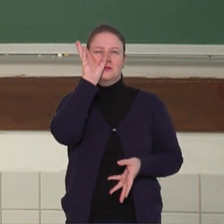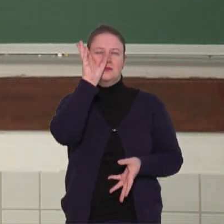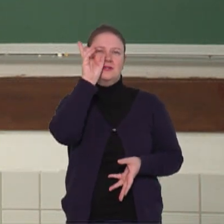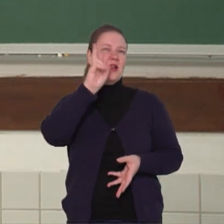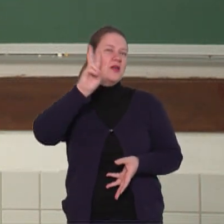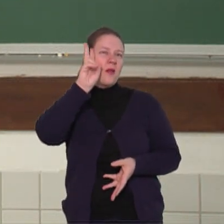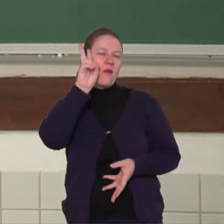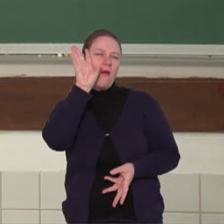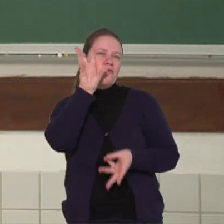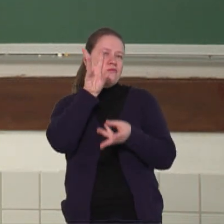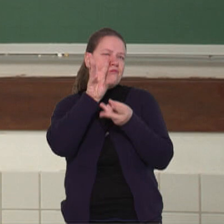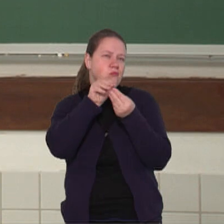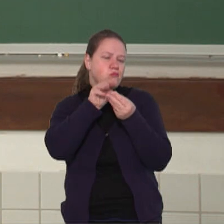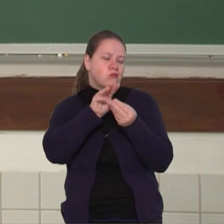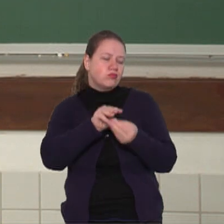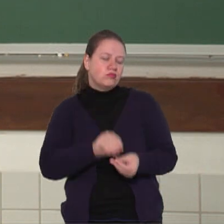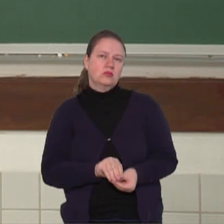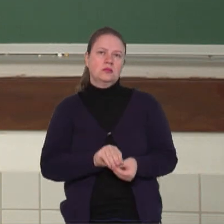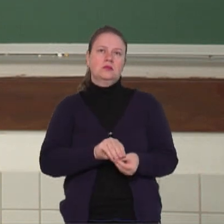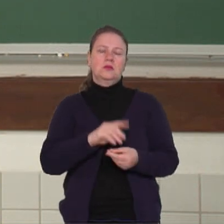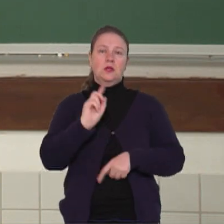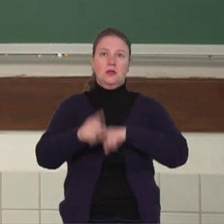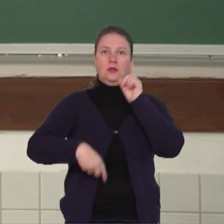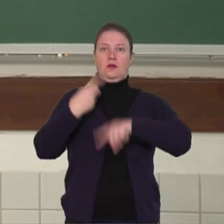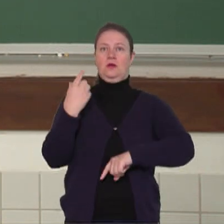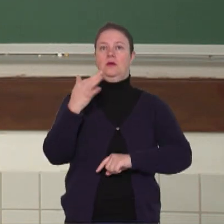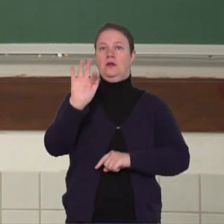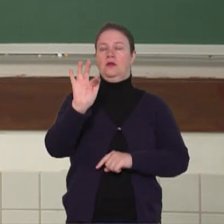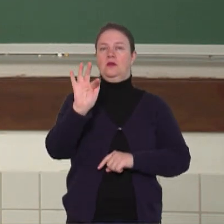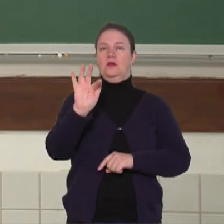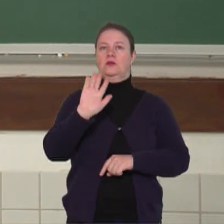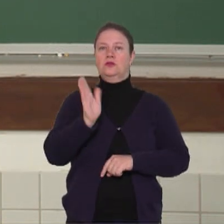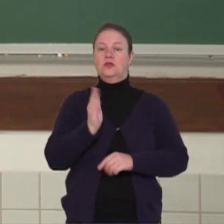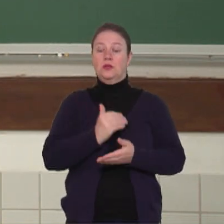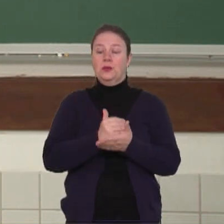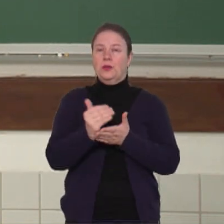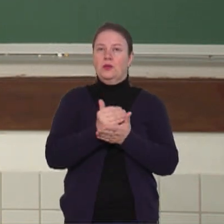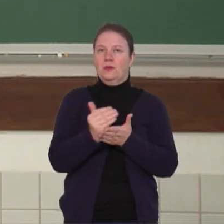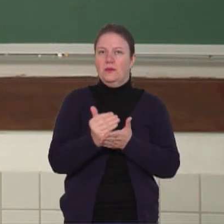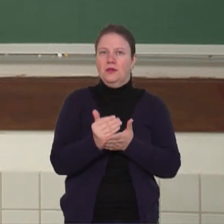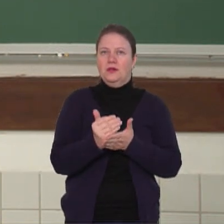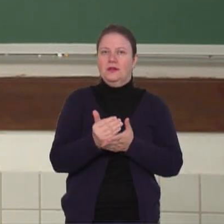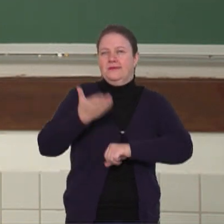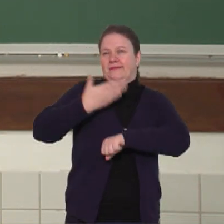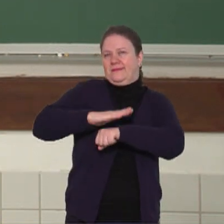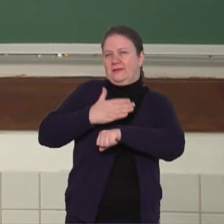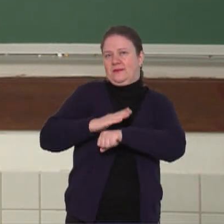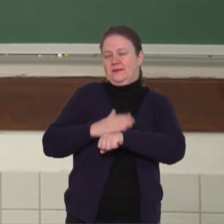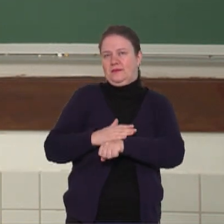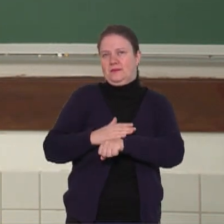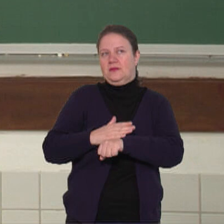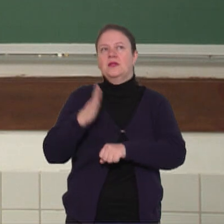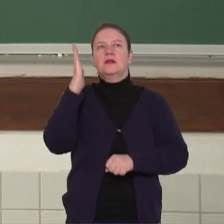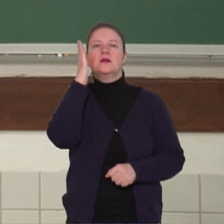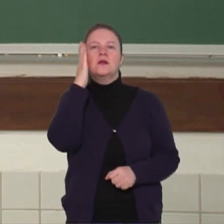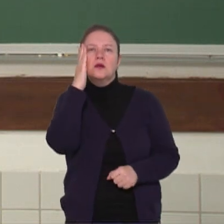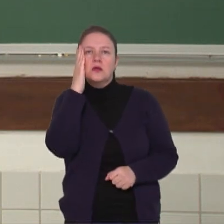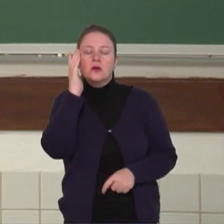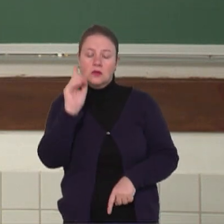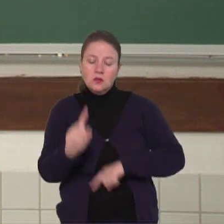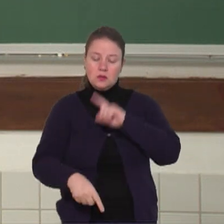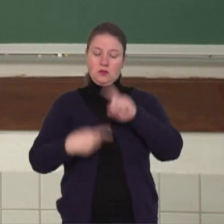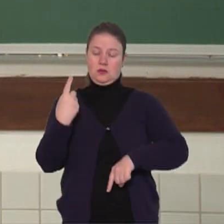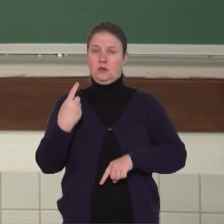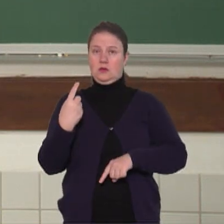aí sobre a Revolução Francesa para vocês, né, poderem ir entrando no ritmo da aula. Que eu sei, né, que Revolução Francesa e